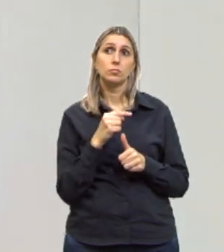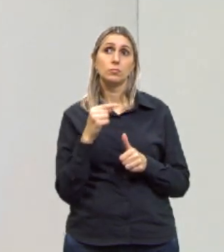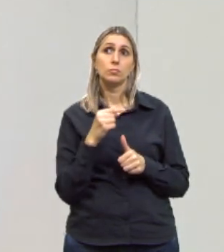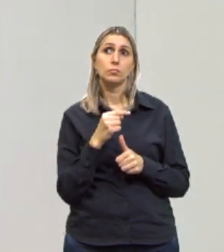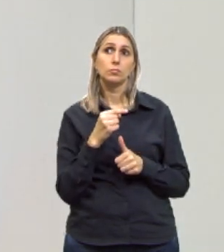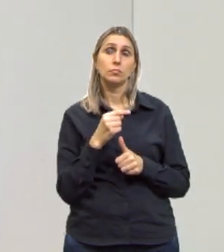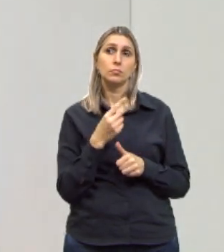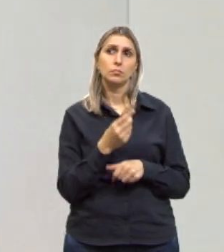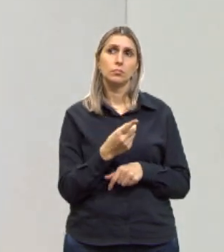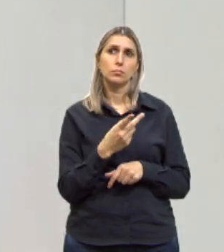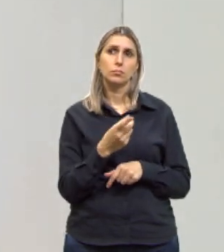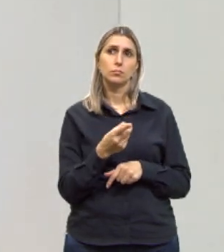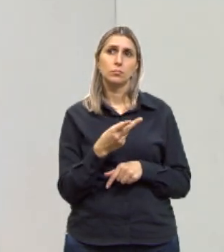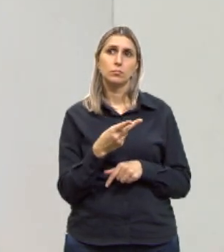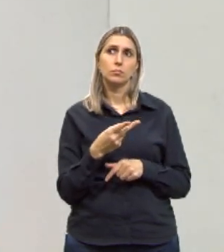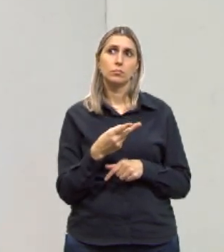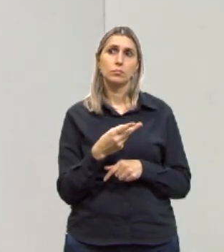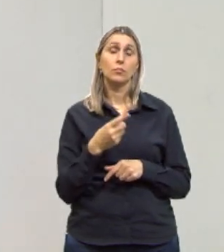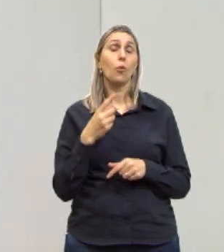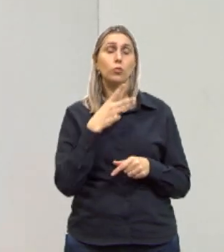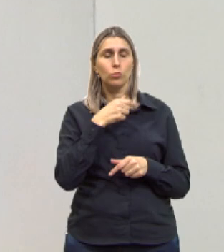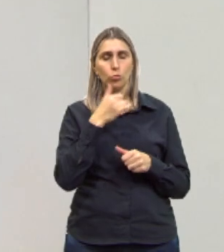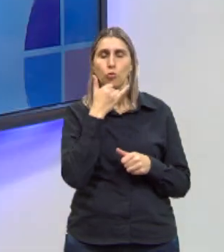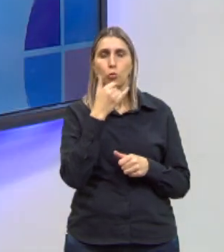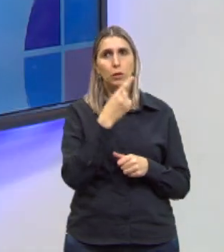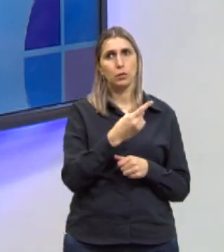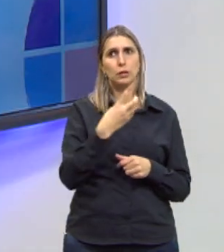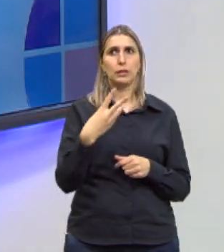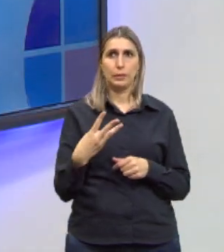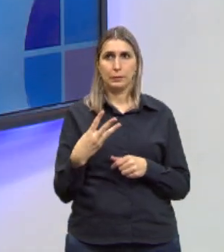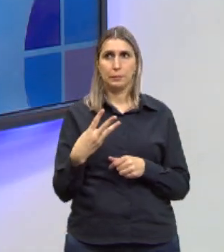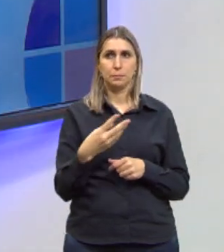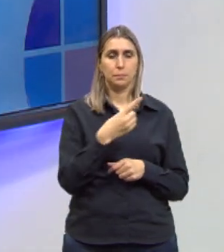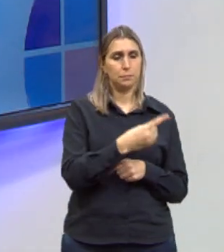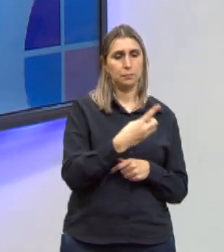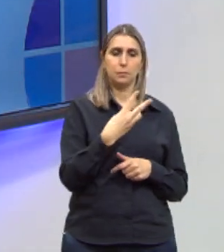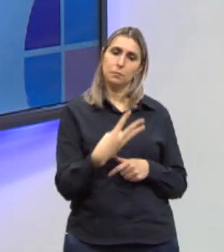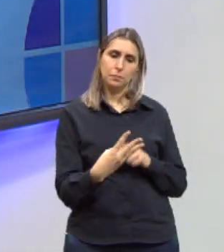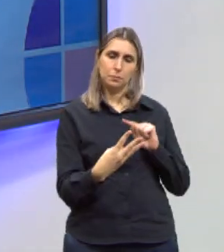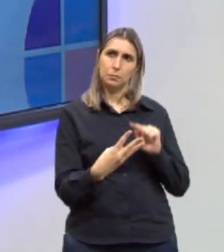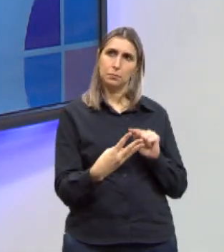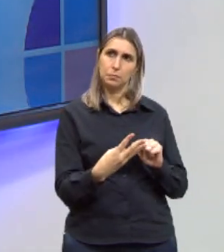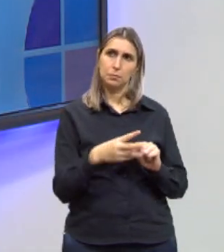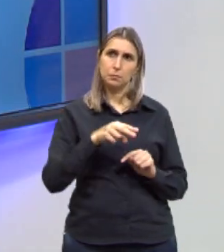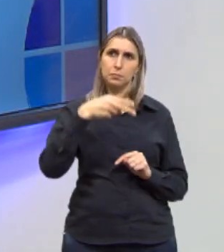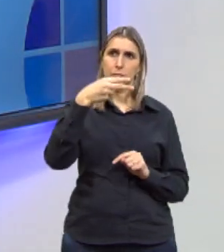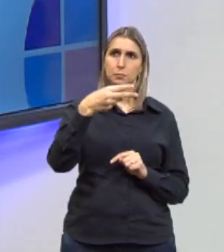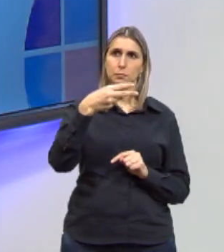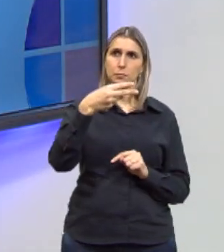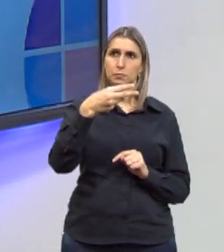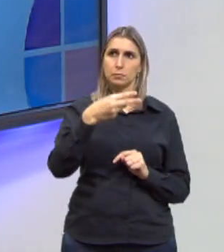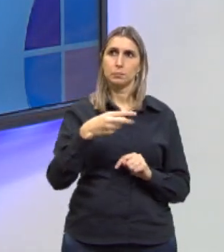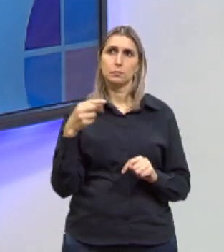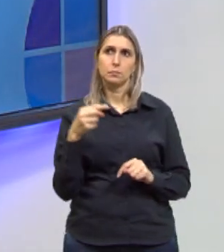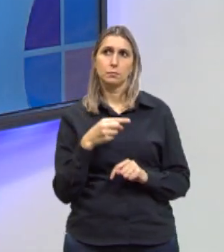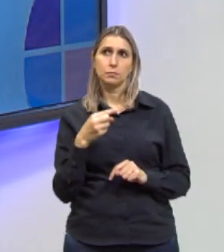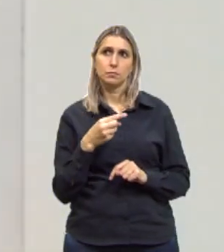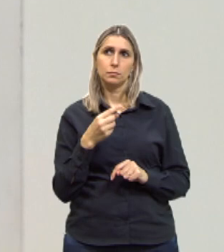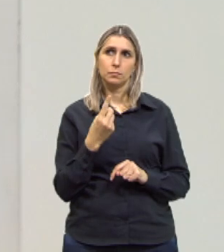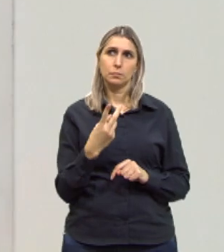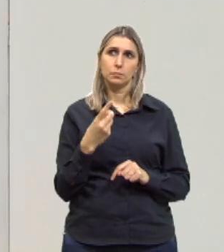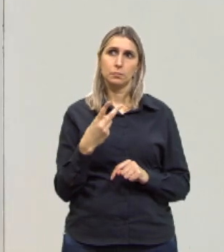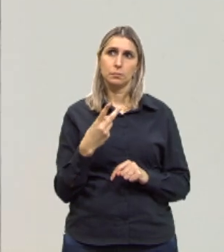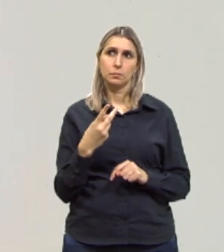foi 12. Ah, desculpa, foi 13. Então, 13 ao quadrado menos